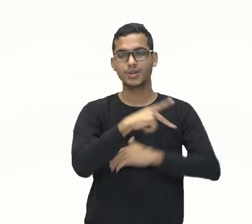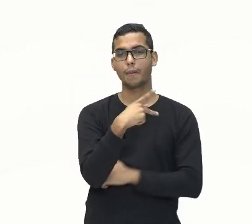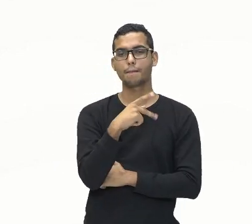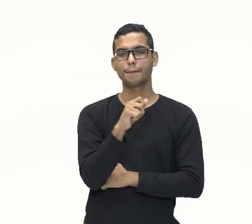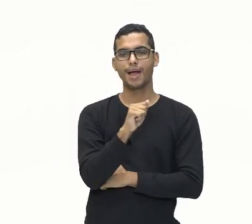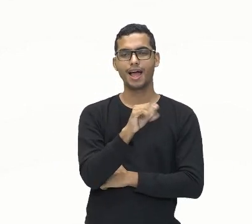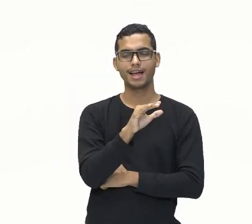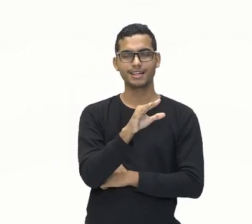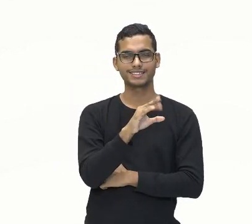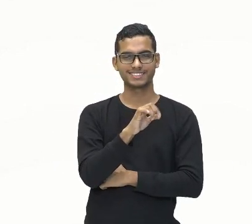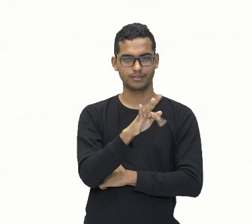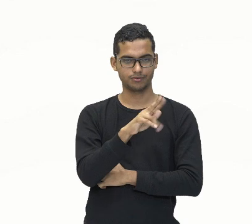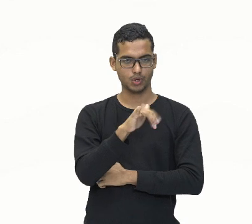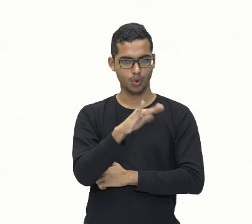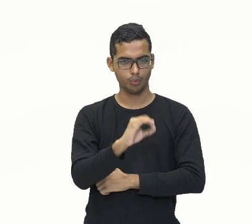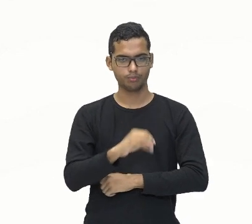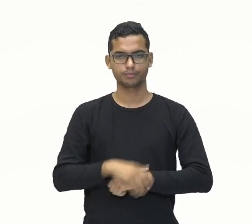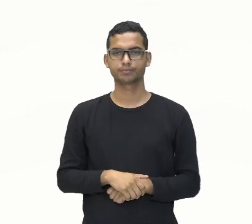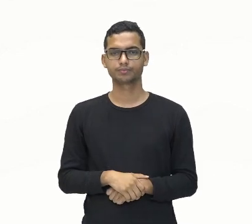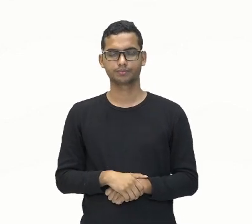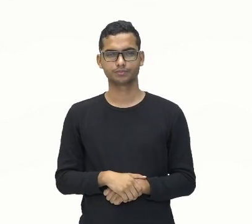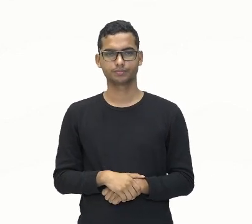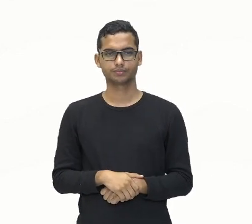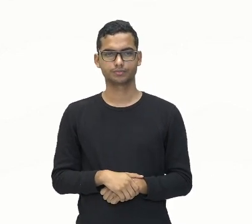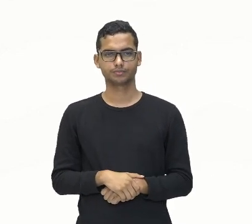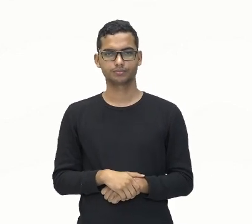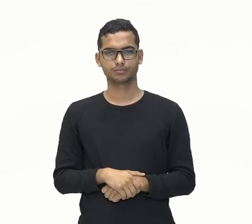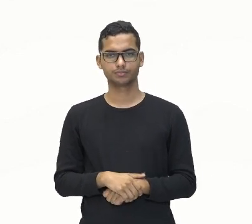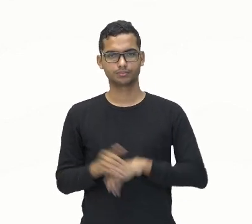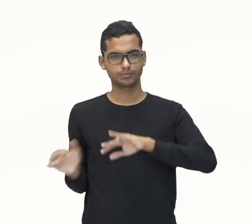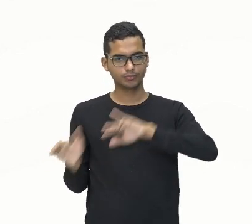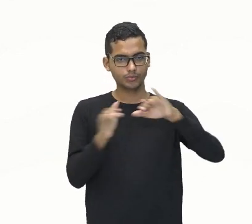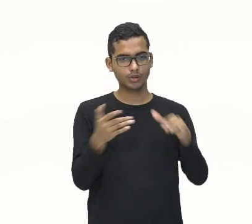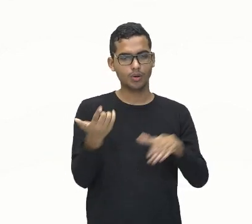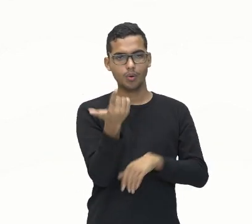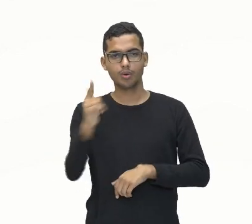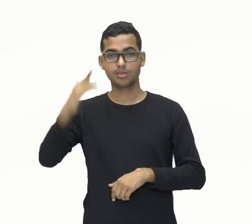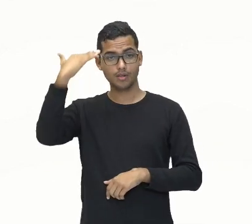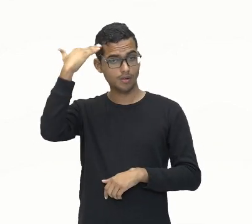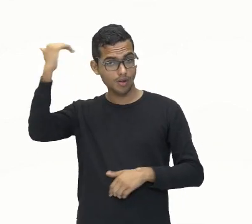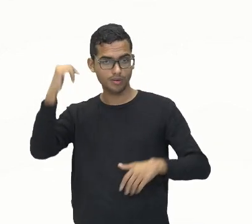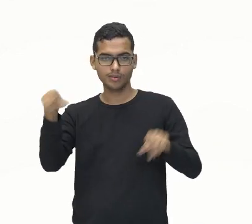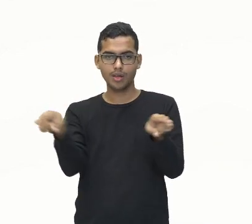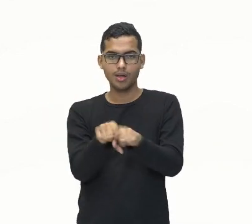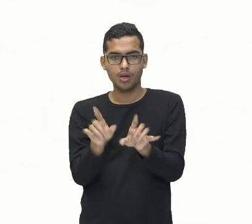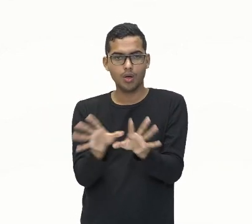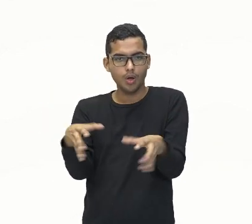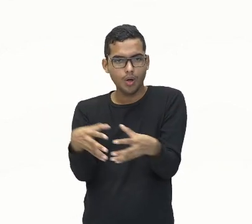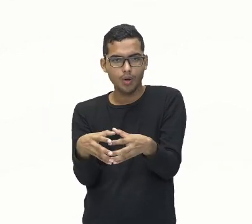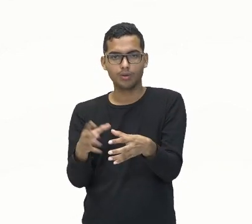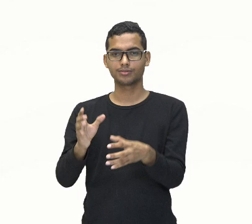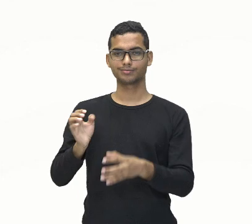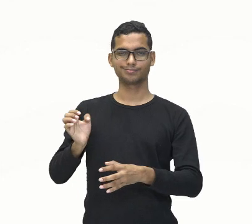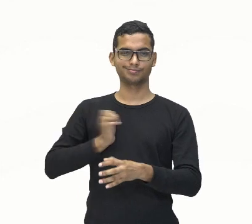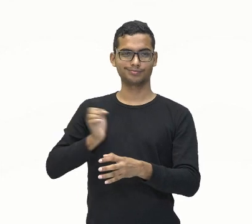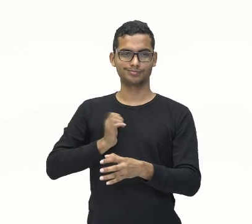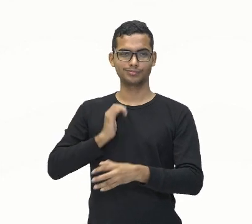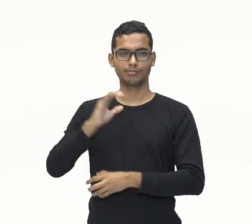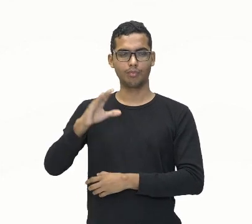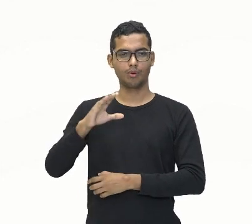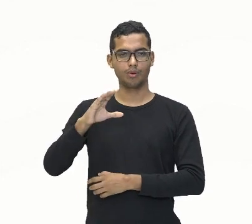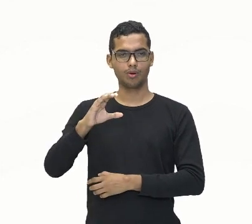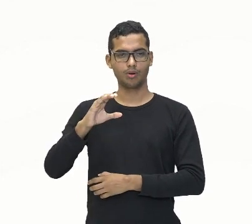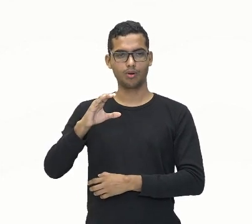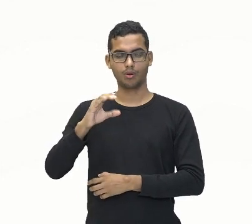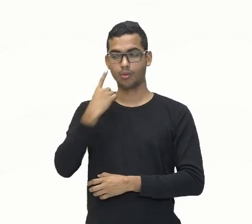adiante aqui, falar sobre o famosíssimo Clube dos Ricos.